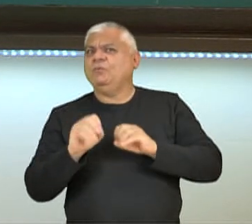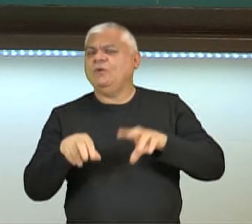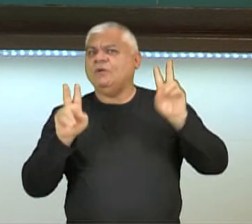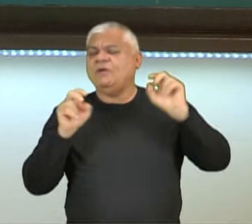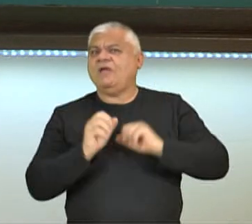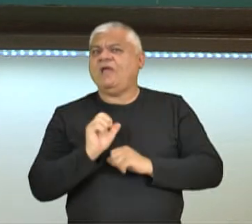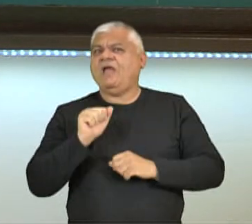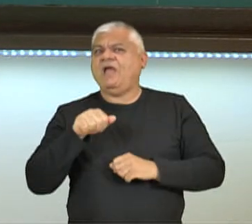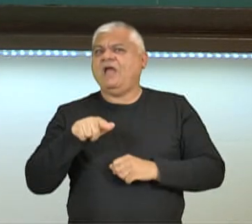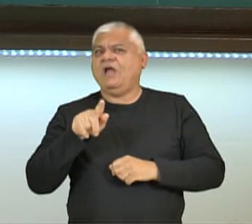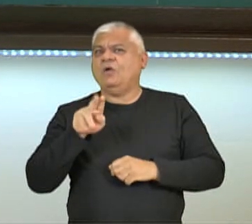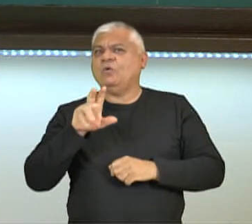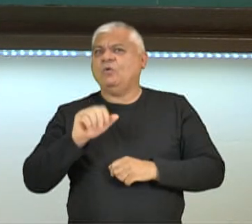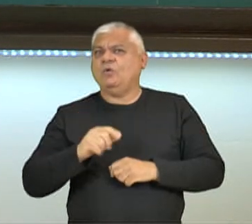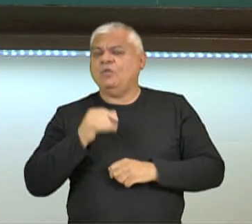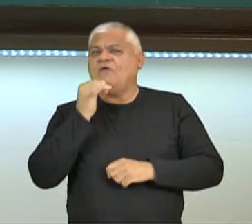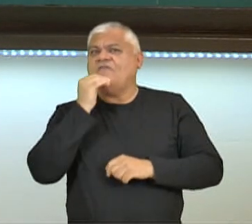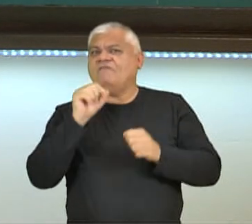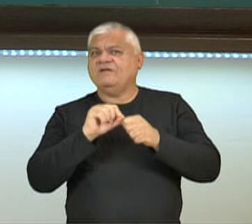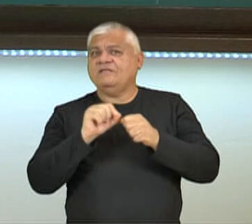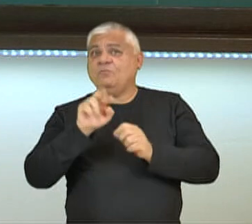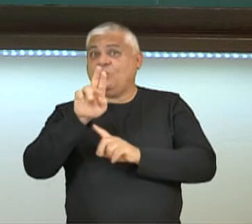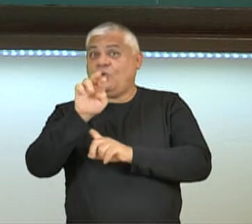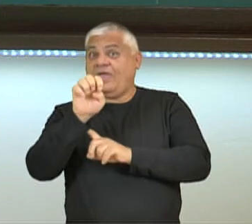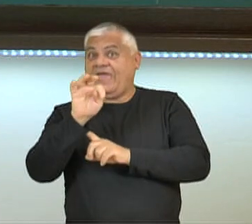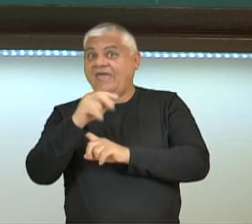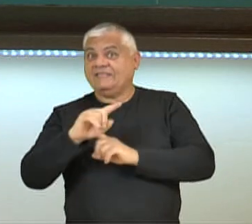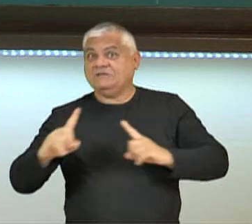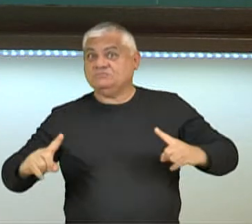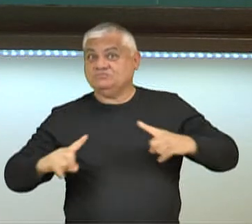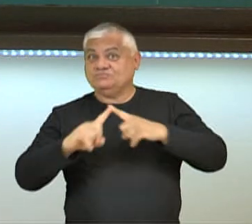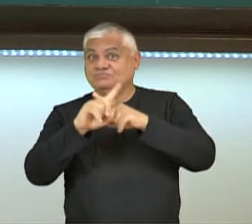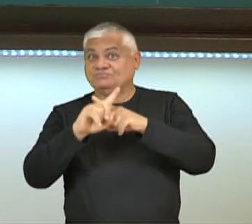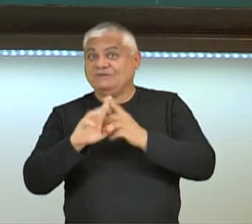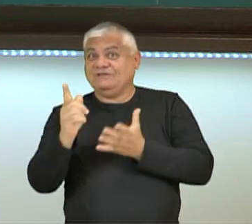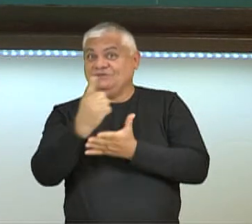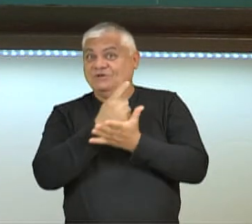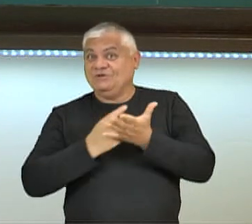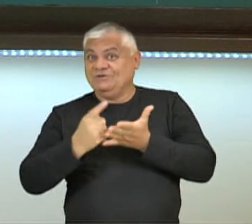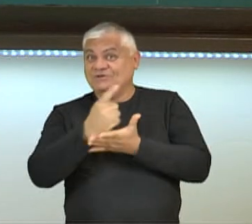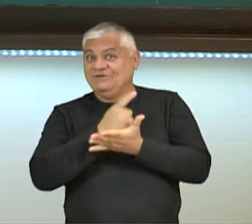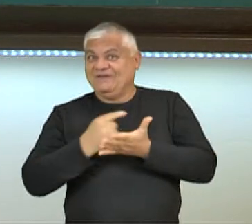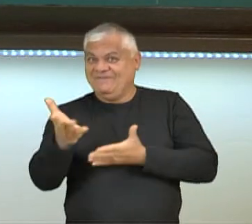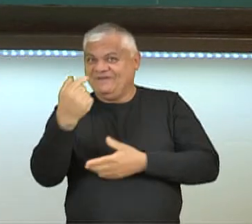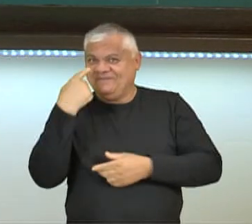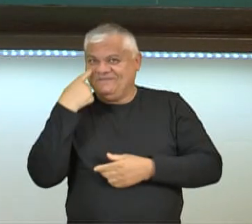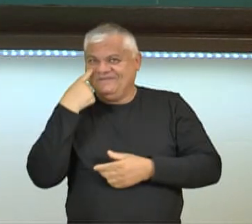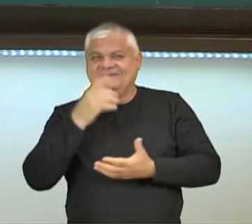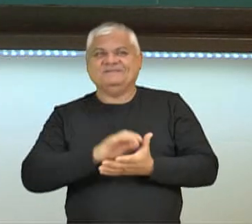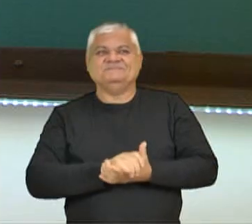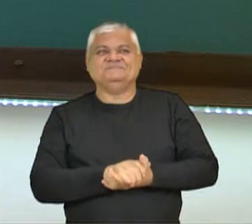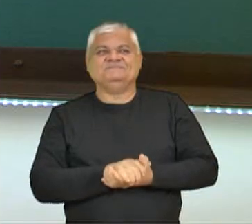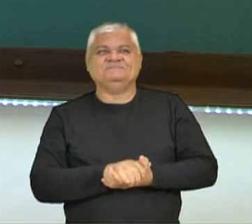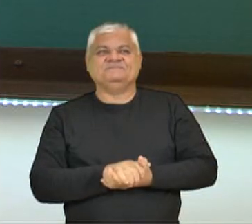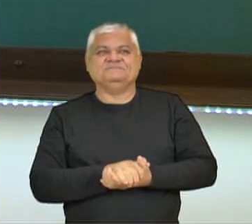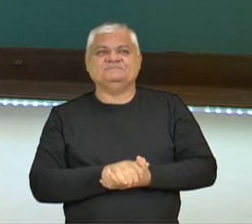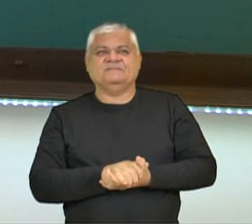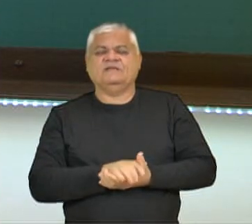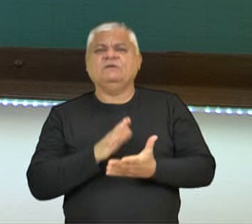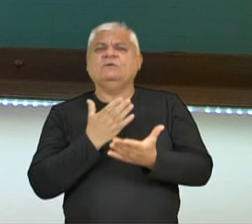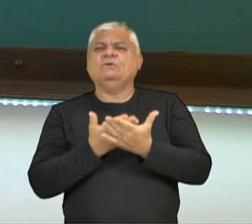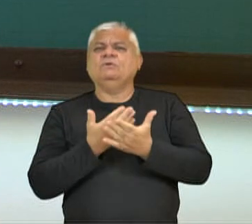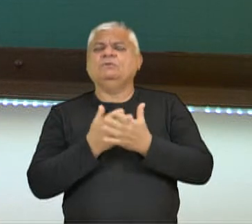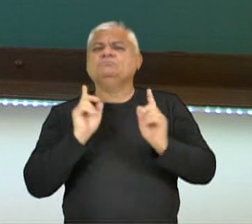ângulos formados por retas transversais. Geometria. Vamos conversar um pouquinho sobre esse assunto? O